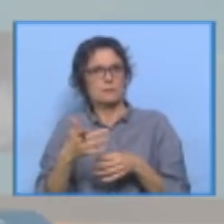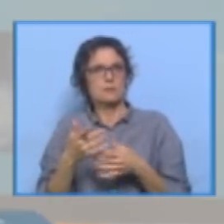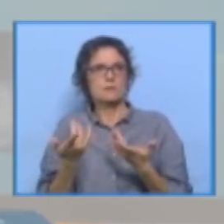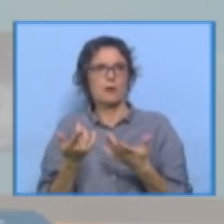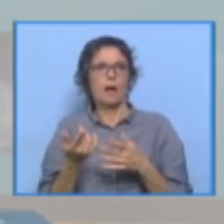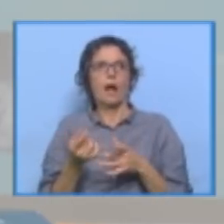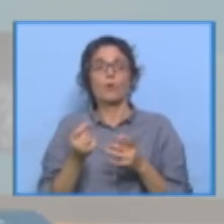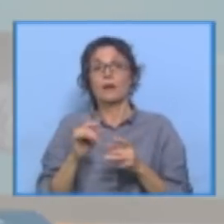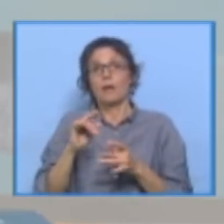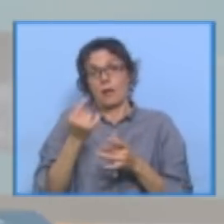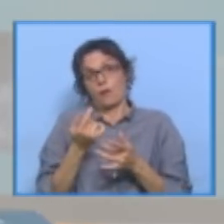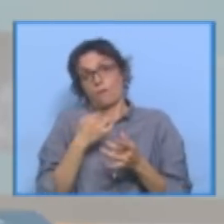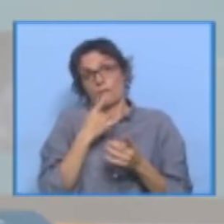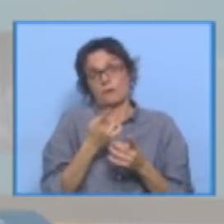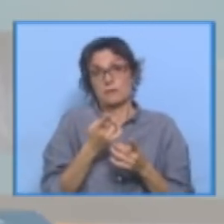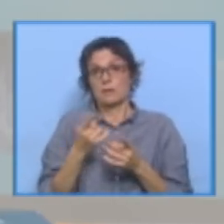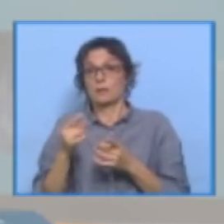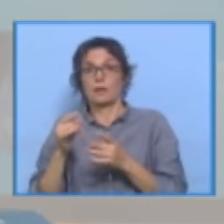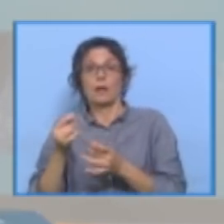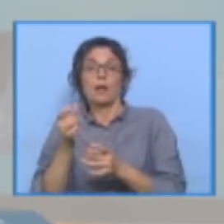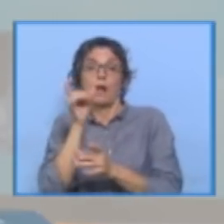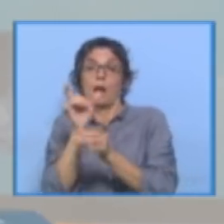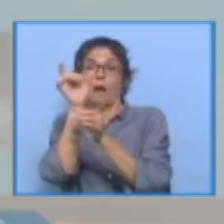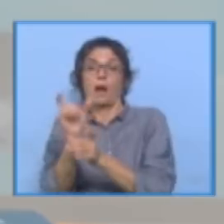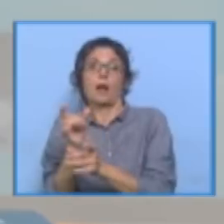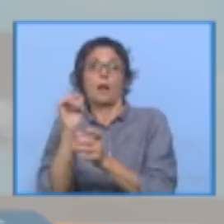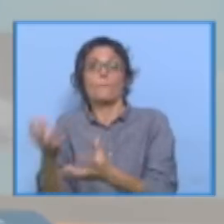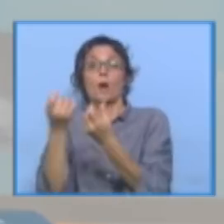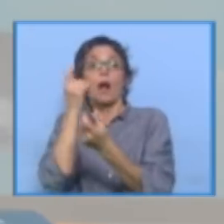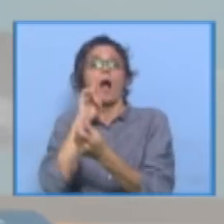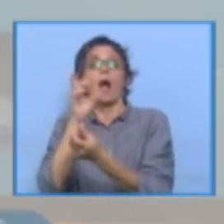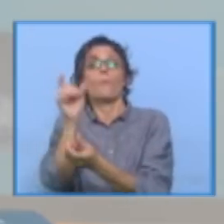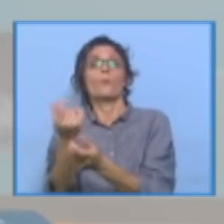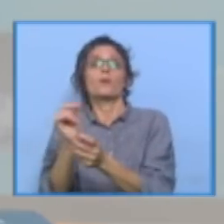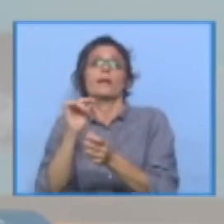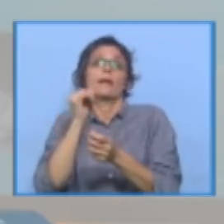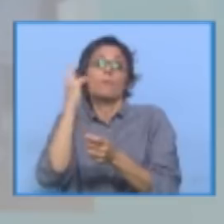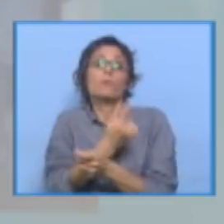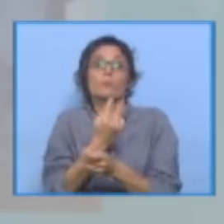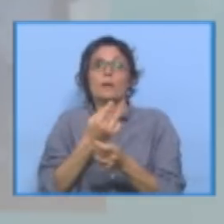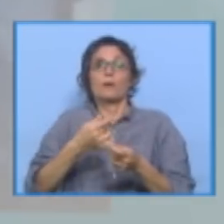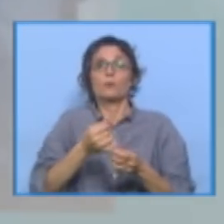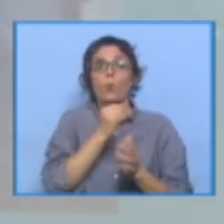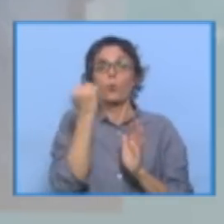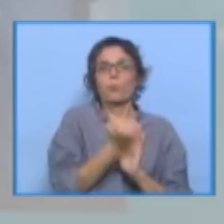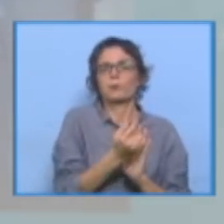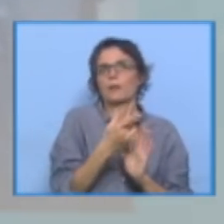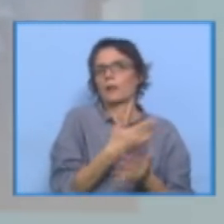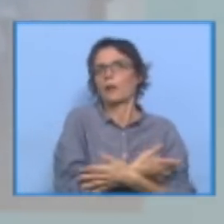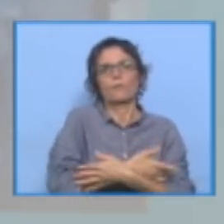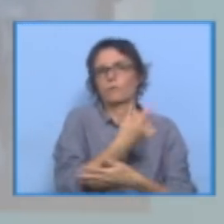vida do filho. Isso não. Nós o que temos é que fazer o melhor possível. E essas conclusões, enfim, é um dos textos que está neste